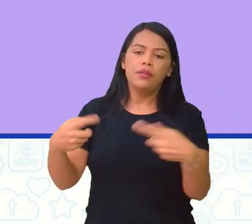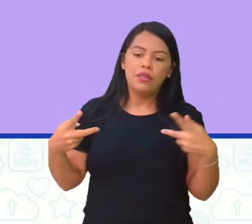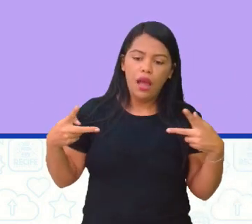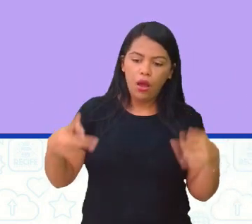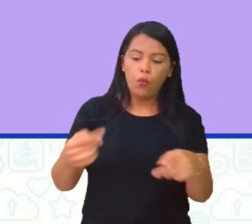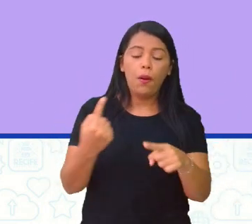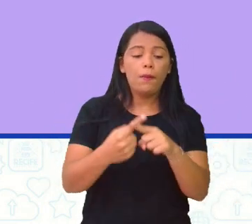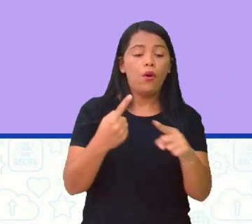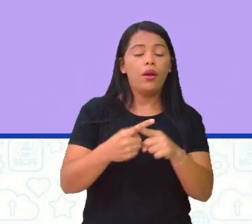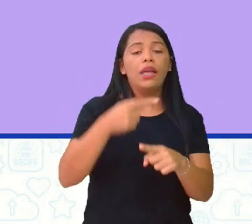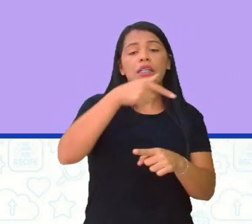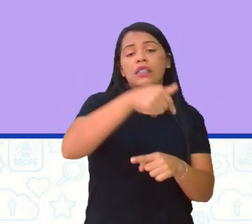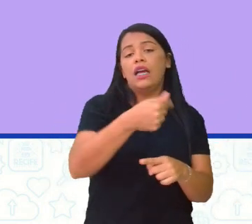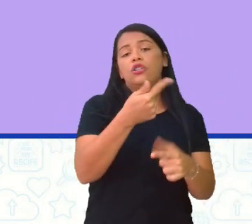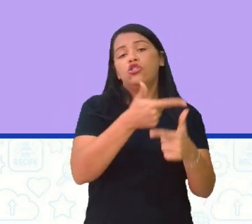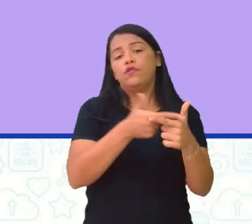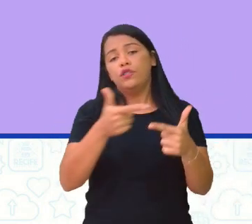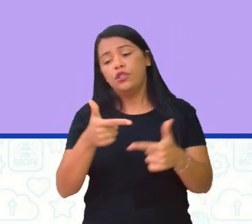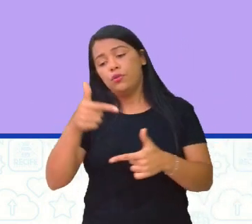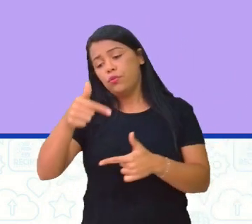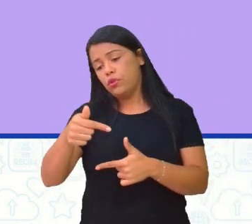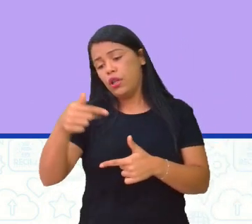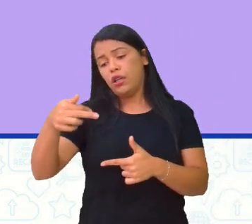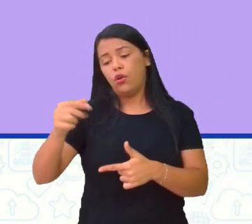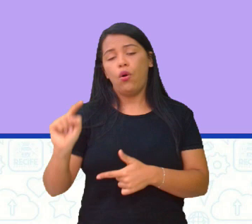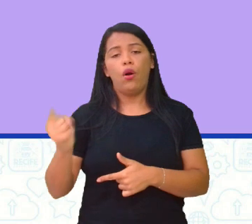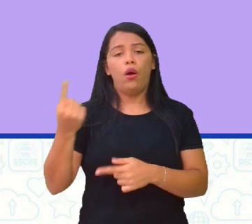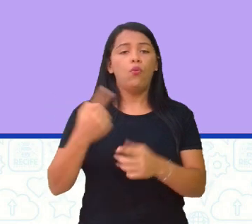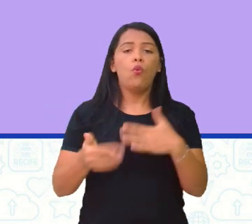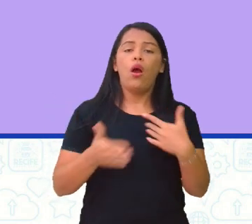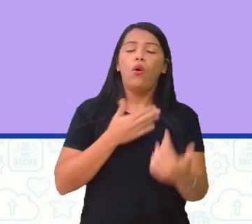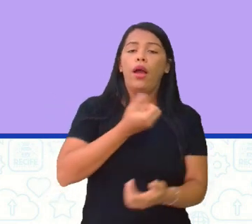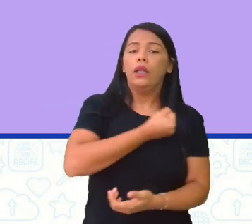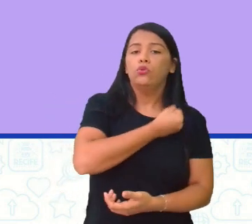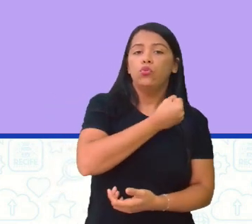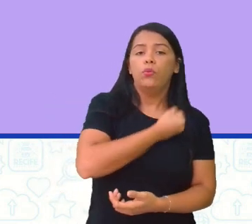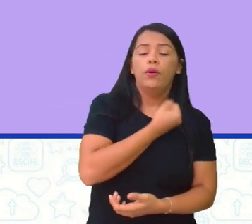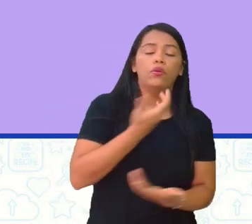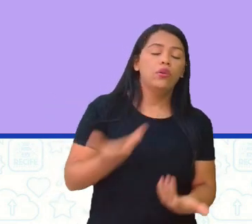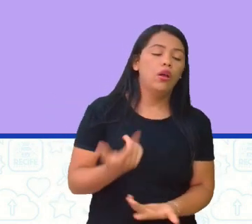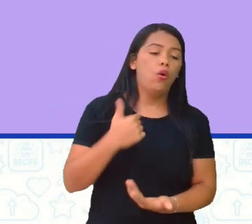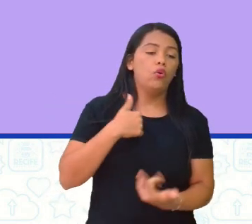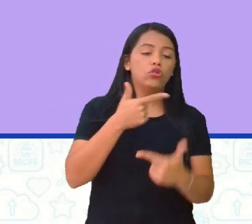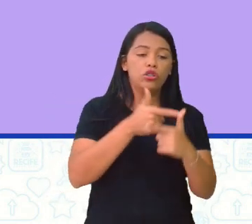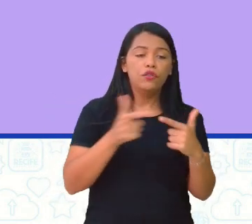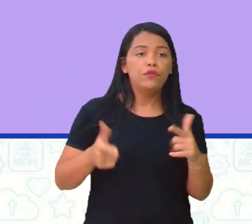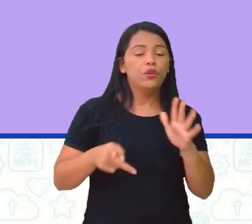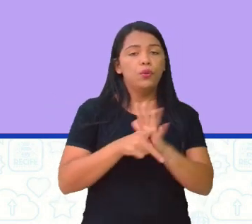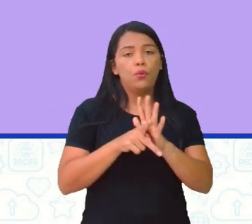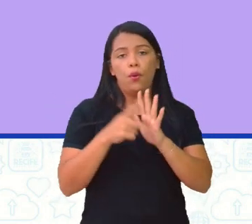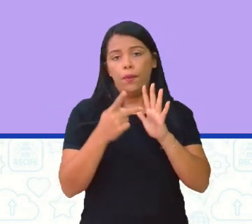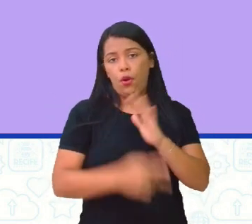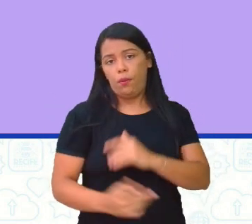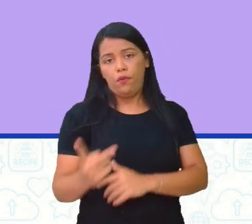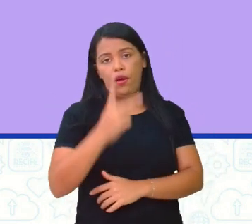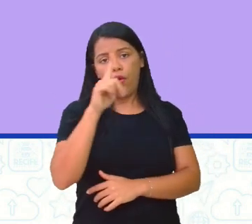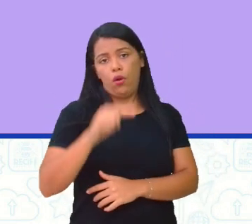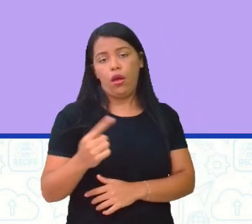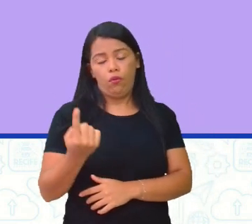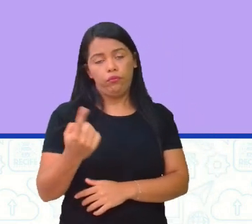dá 1, porque qualquer número dividido por ele mesmo é 1. E 1 vezes x, x.